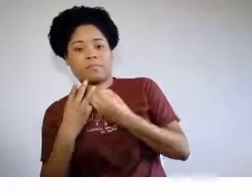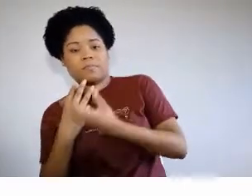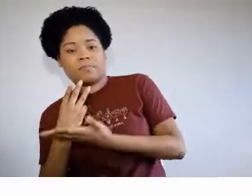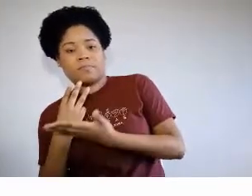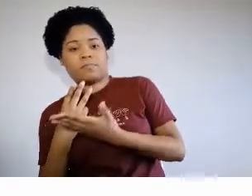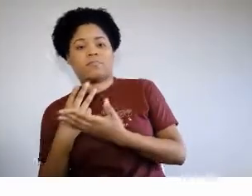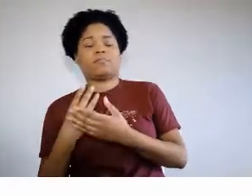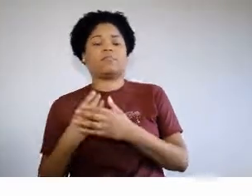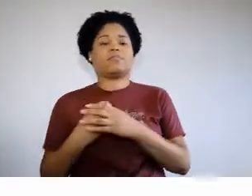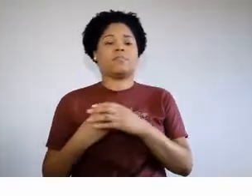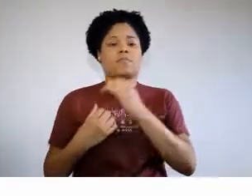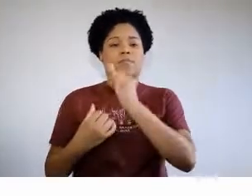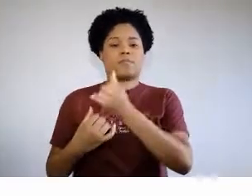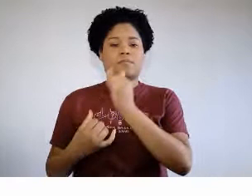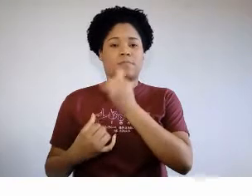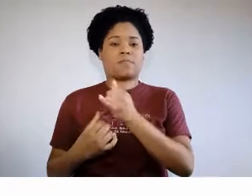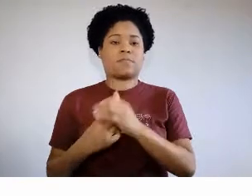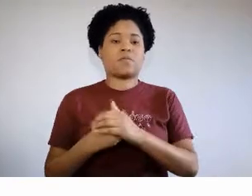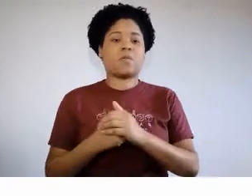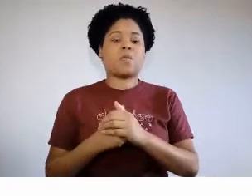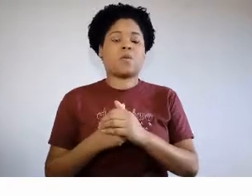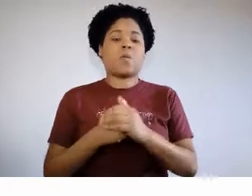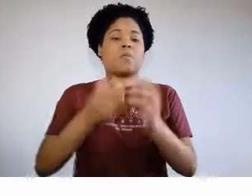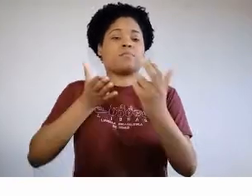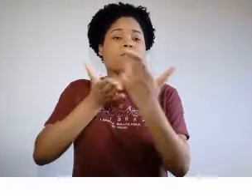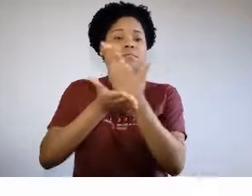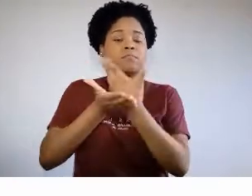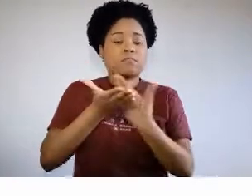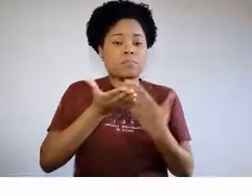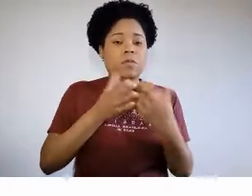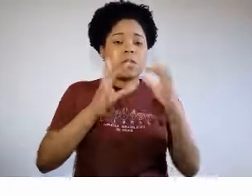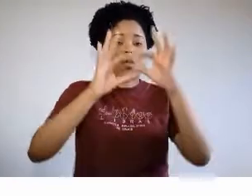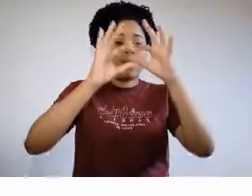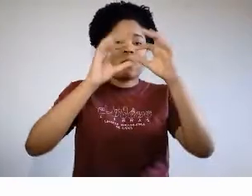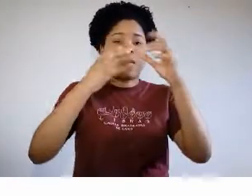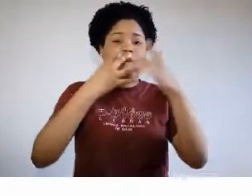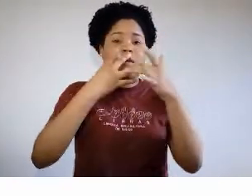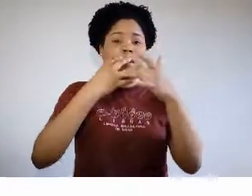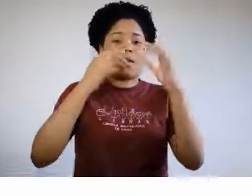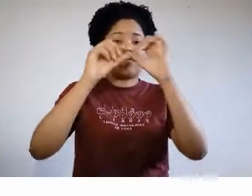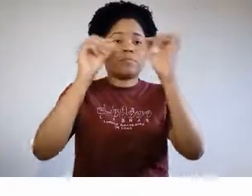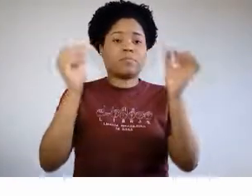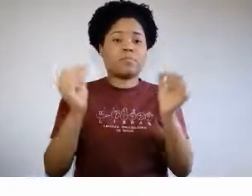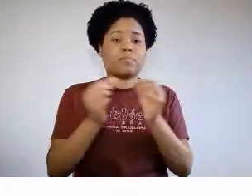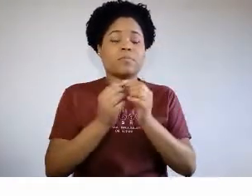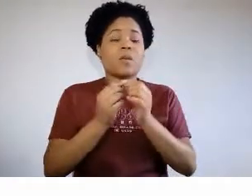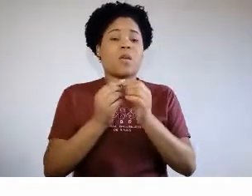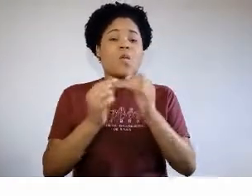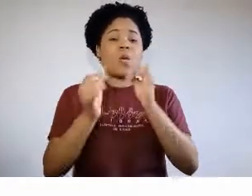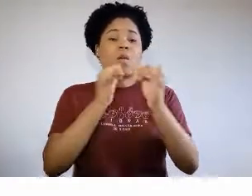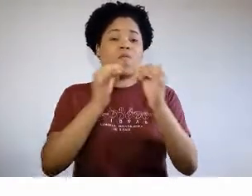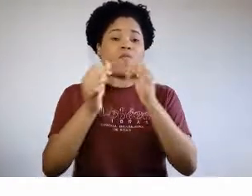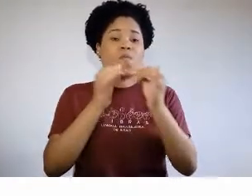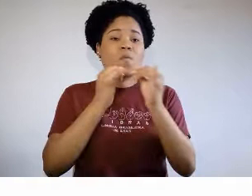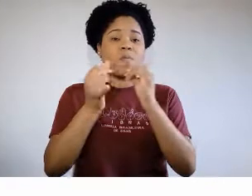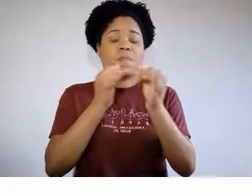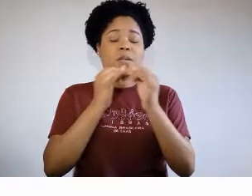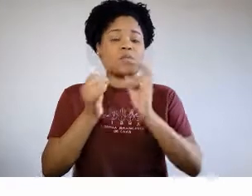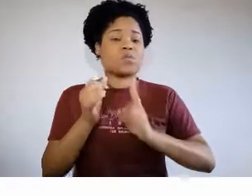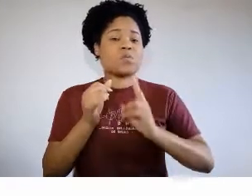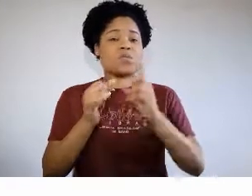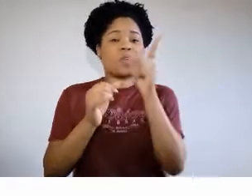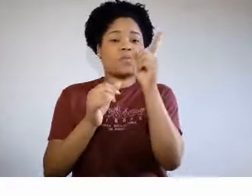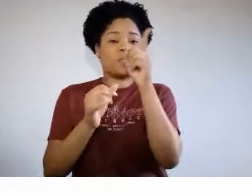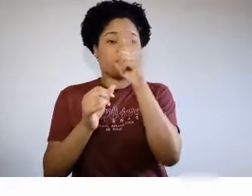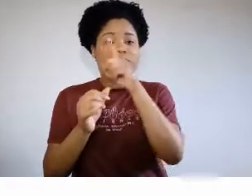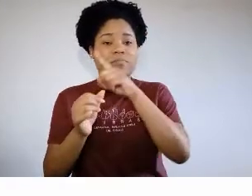para fazer a entrega daquele dado. Na topologia física em anel, sempre as informações percorrem